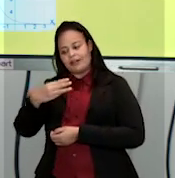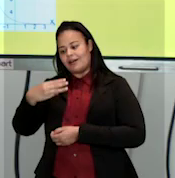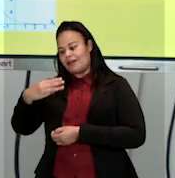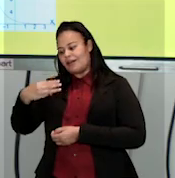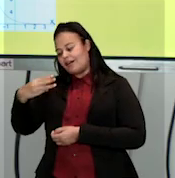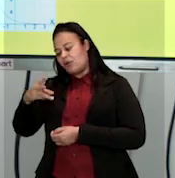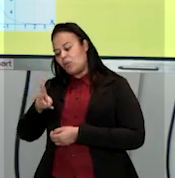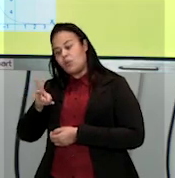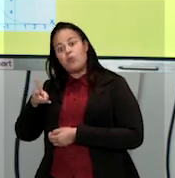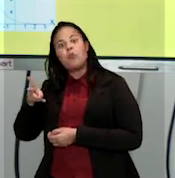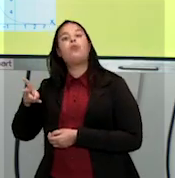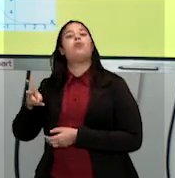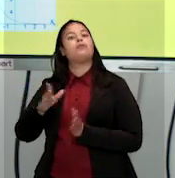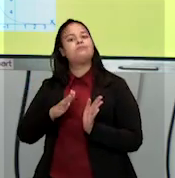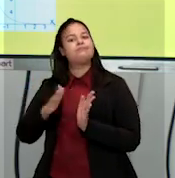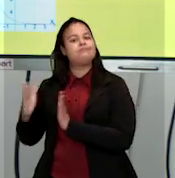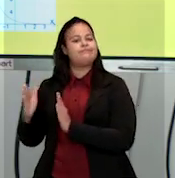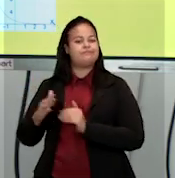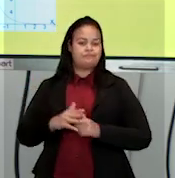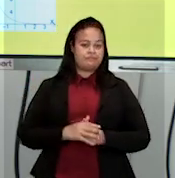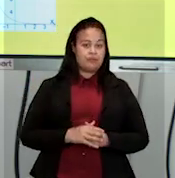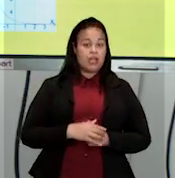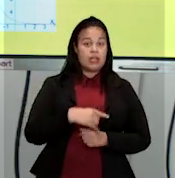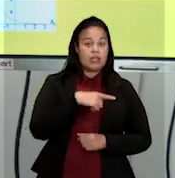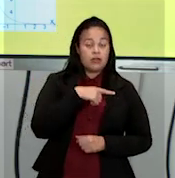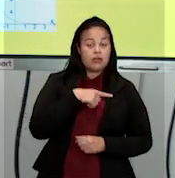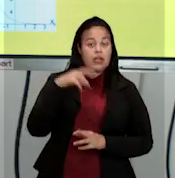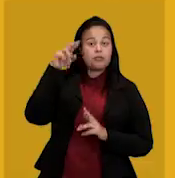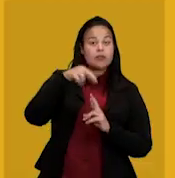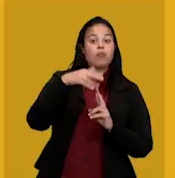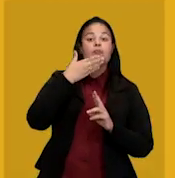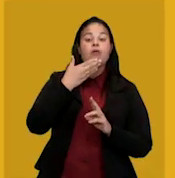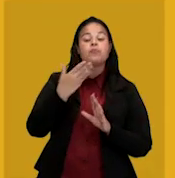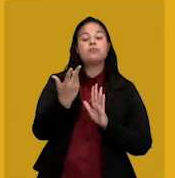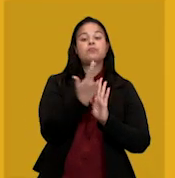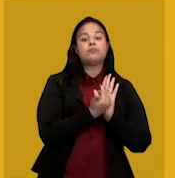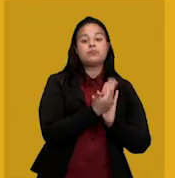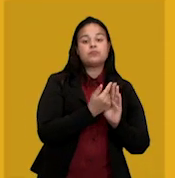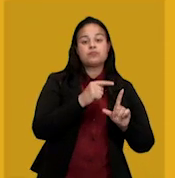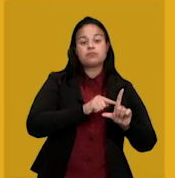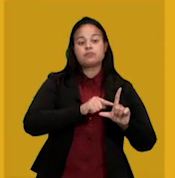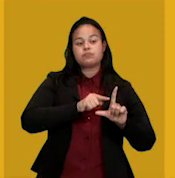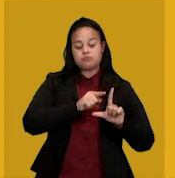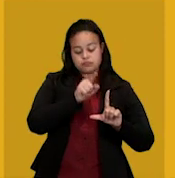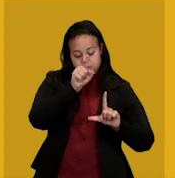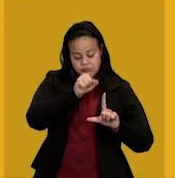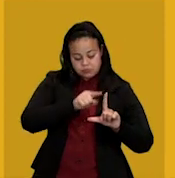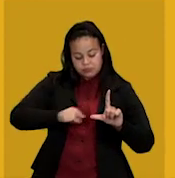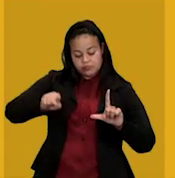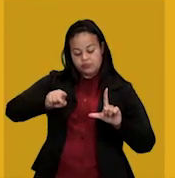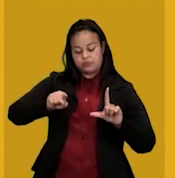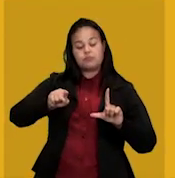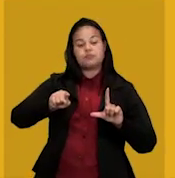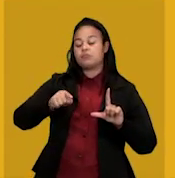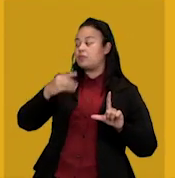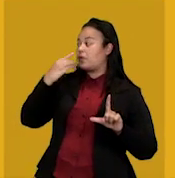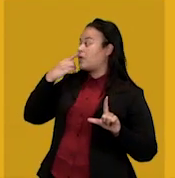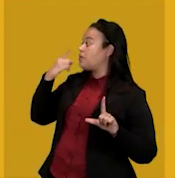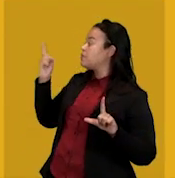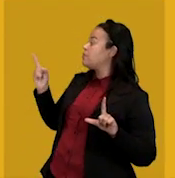0,3333 infinitamente. Então, nós temos a representação gráfica dessas duas funções. A primeira